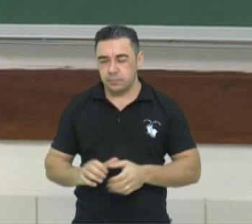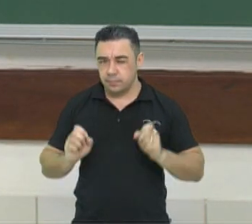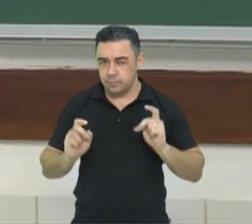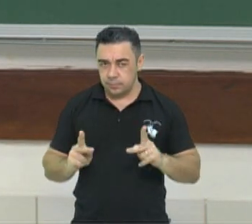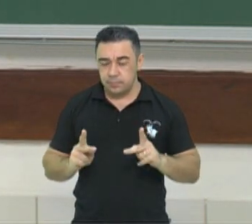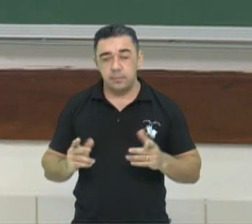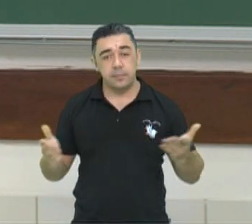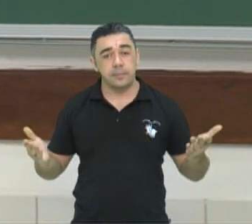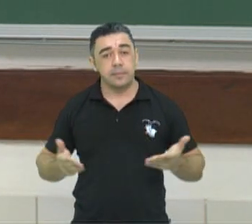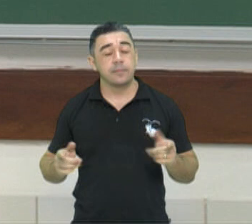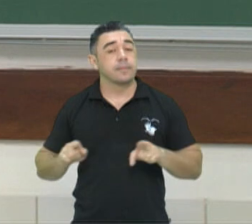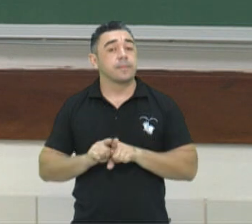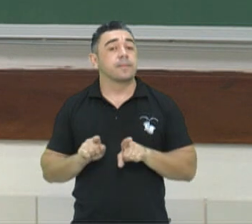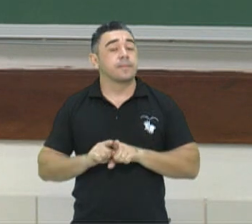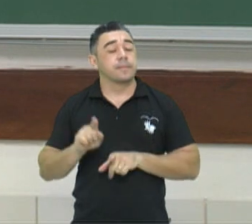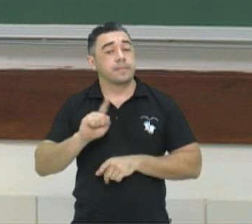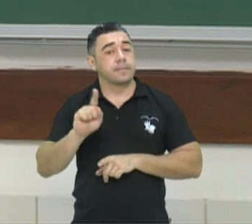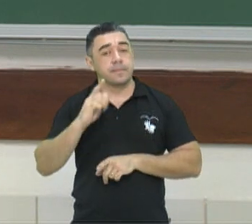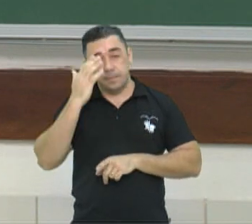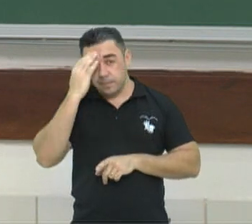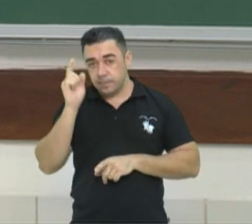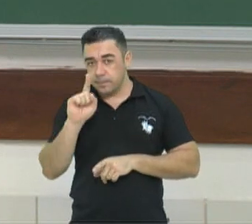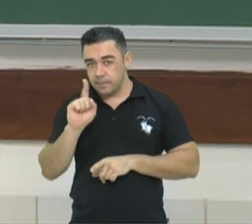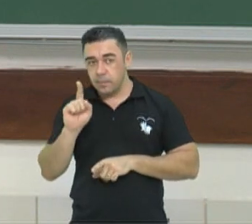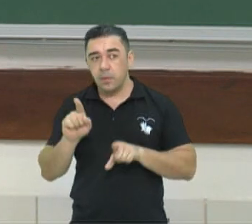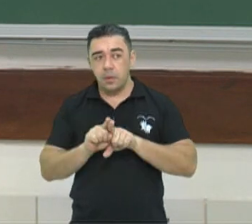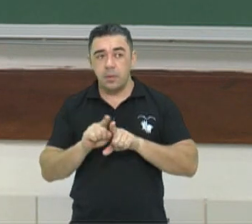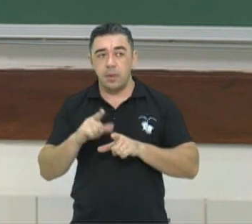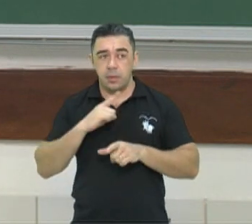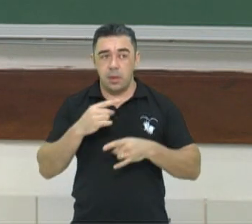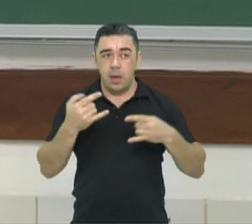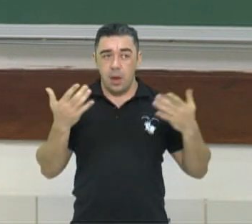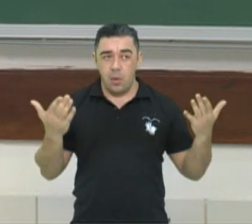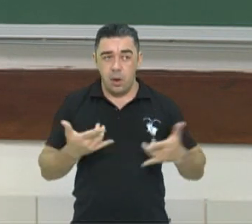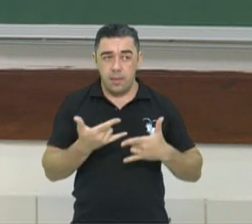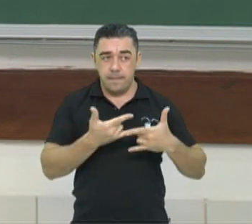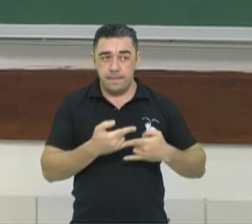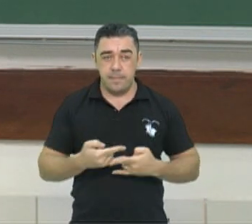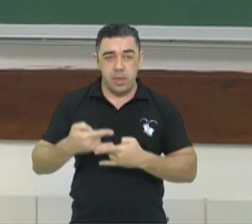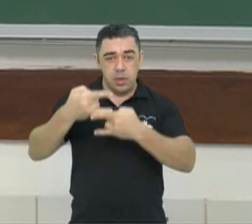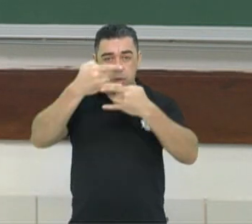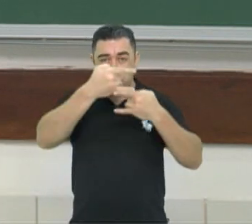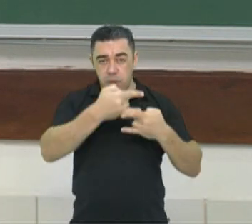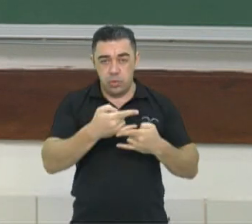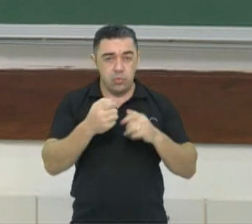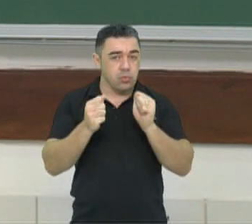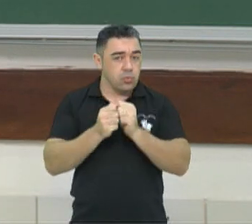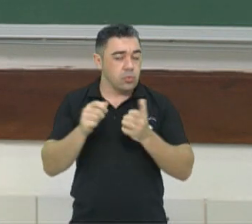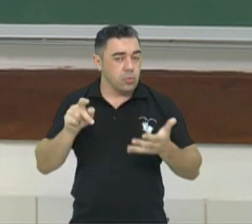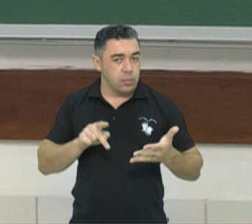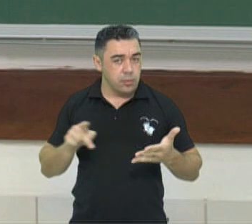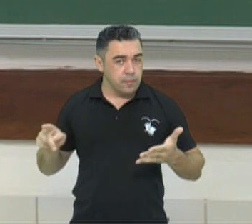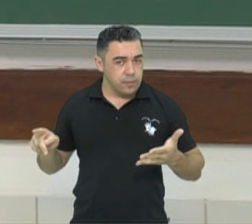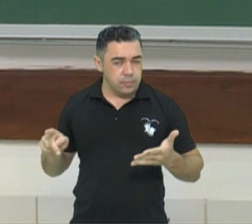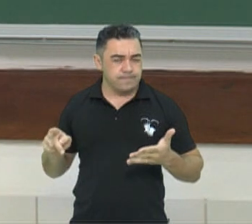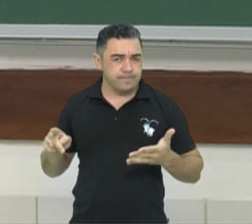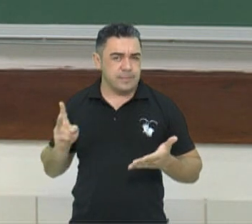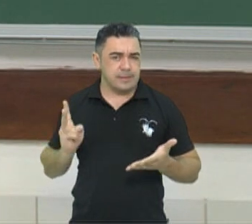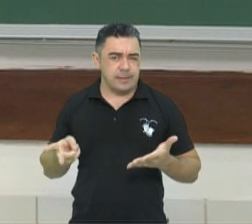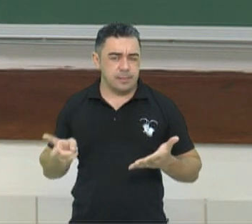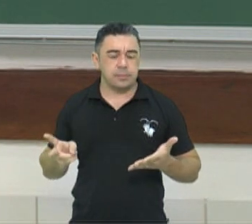bom? E agora também não esqueça de acessar os Meets que os professores estão fazendo, né? Todas